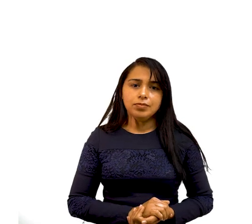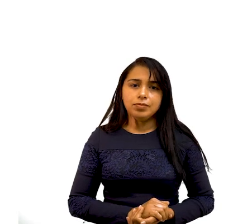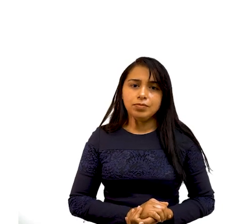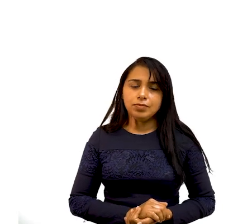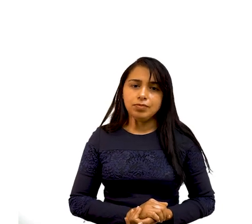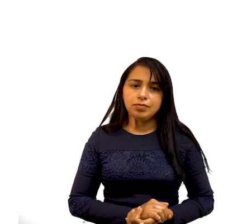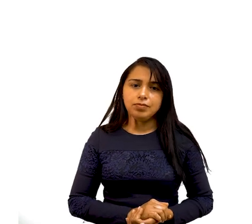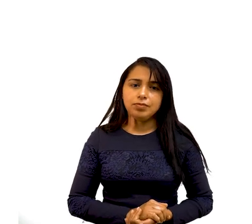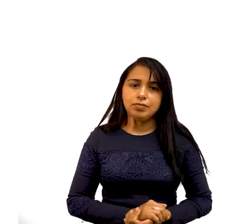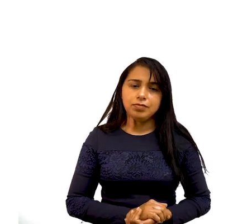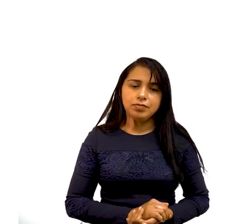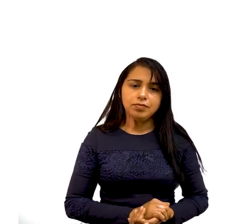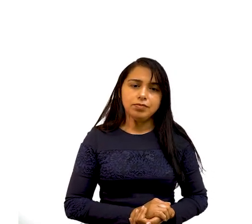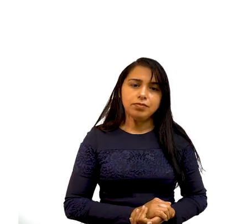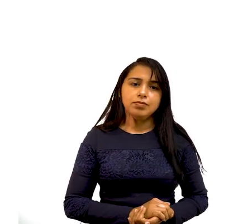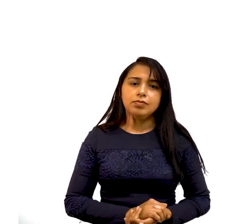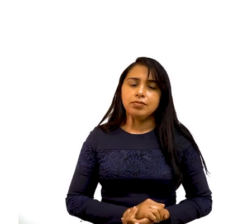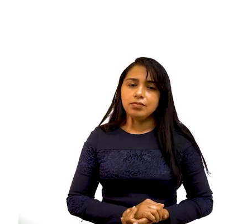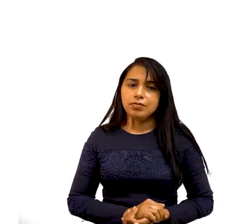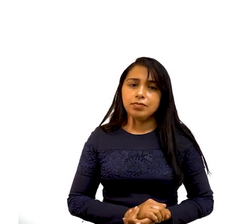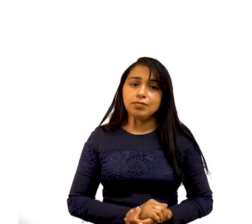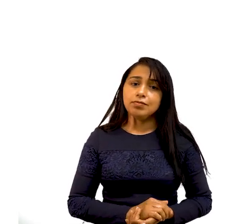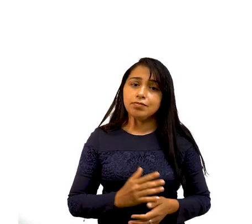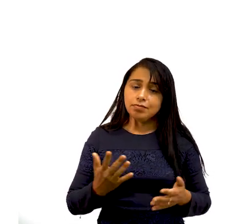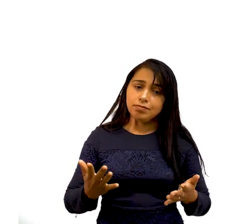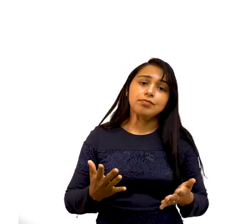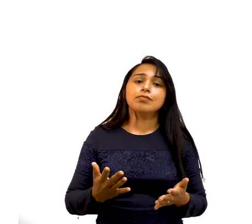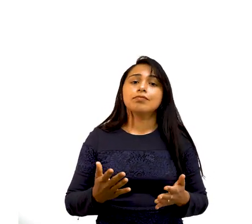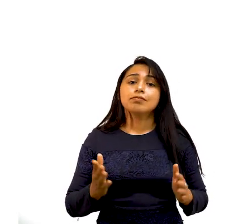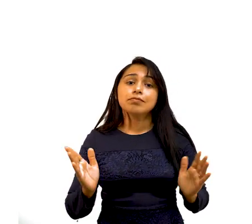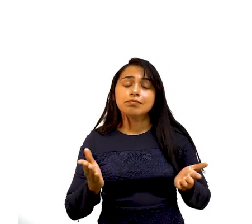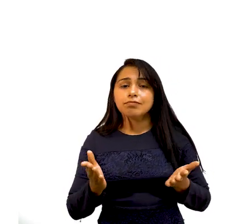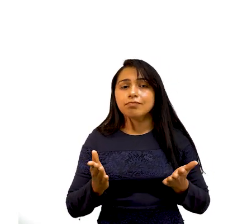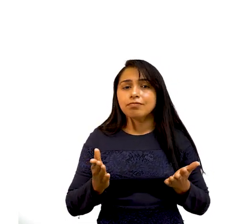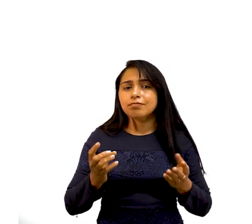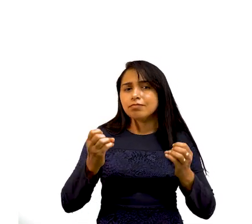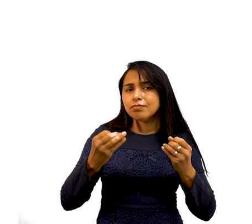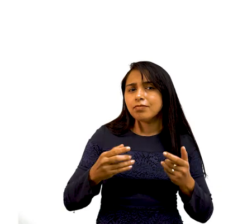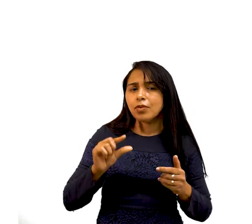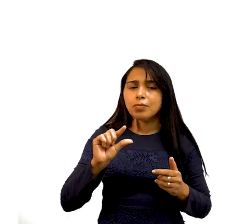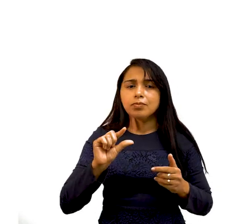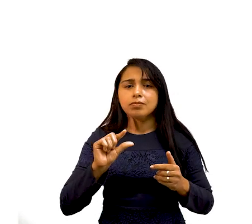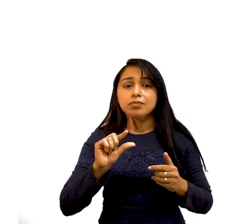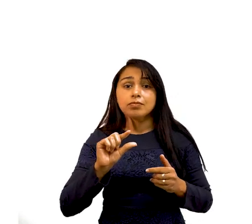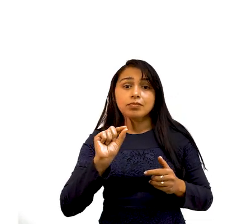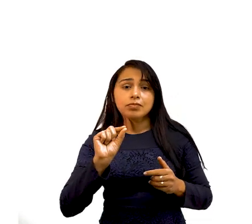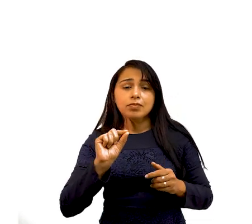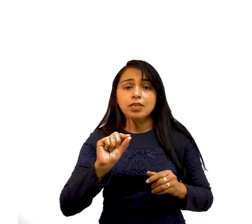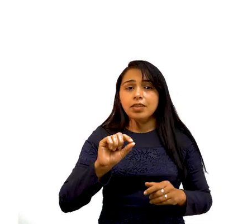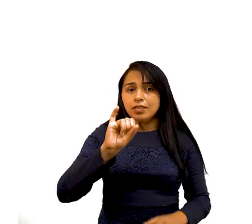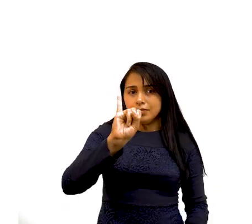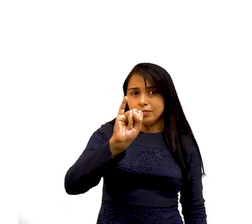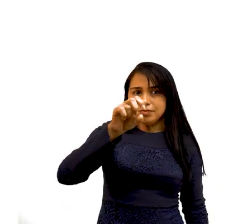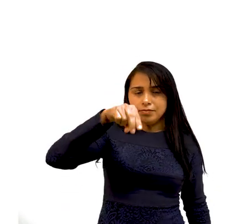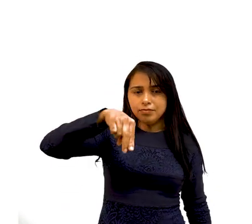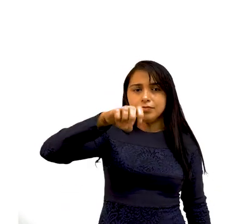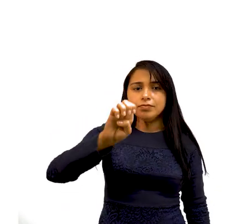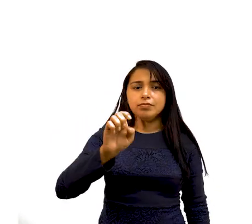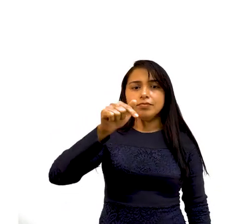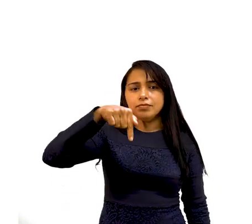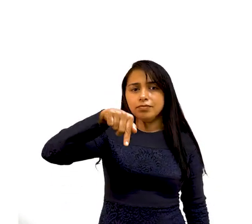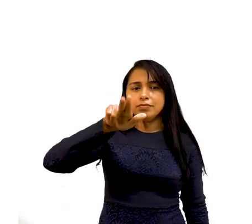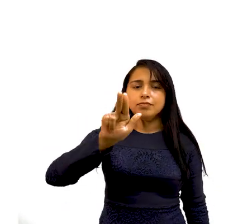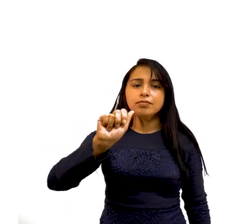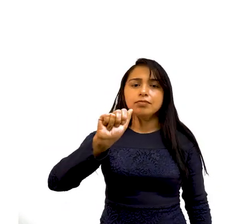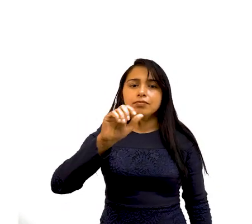multiplicando, passa dividindo, x vai ser maior que 70. Então, a resposta aqui nesse caso, nesse exemplo,